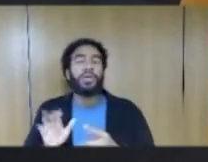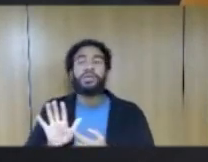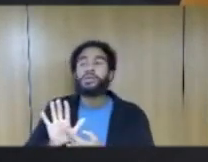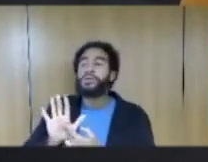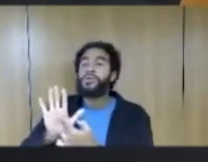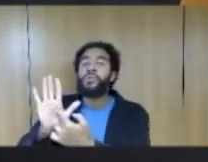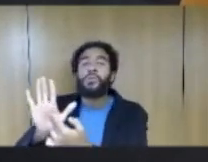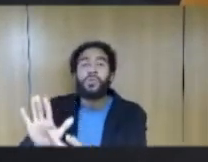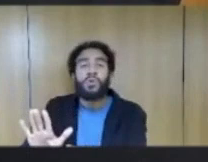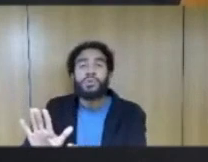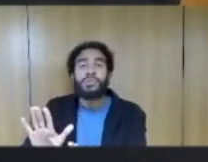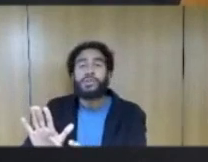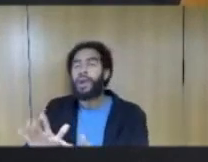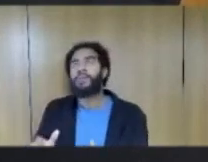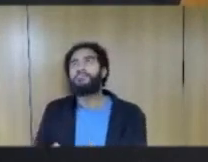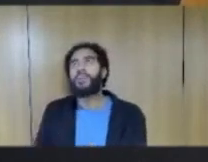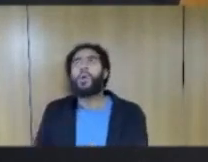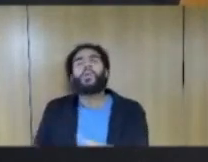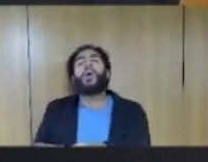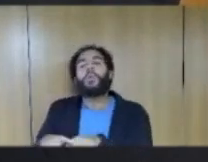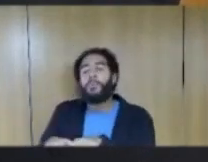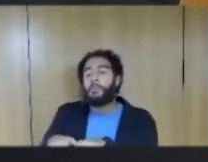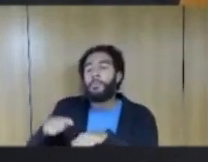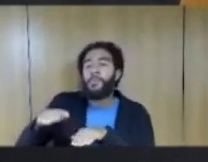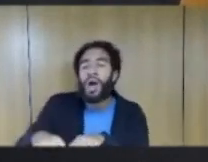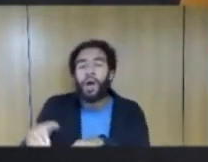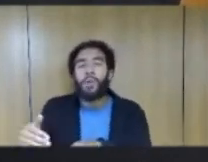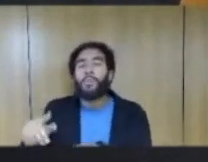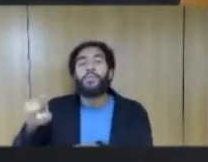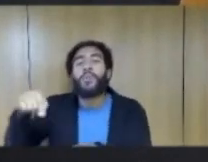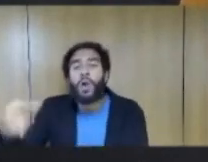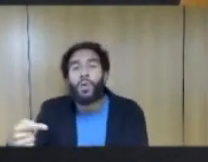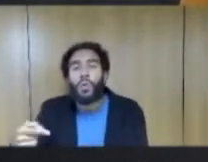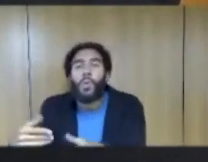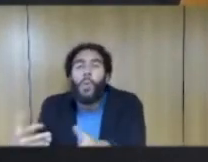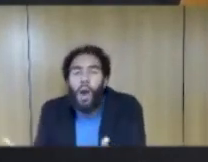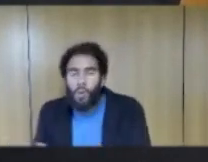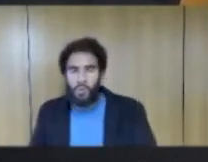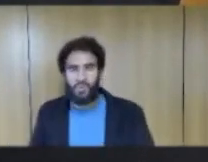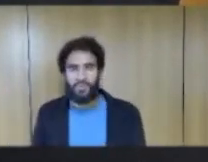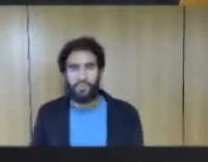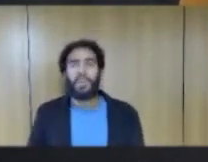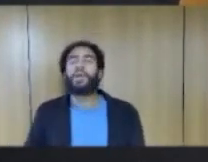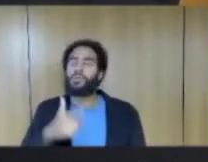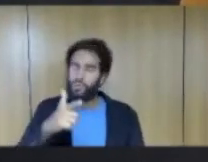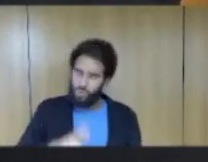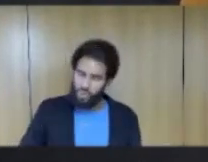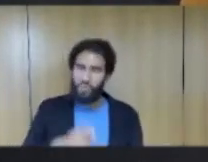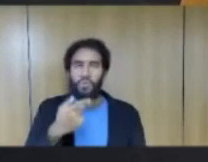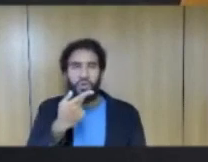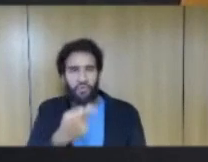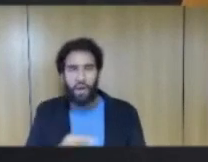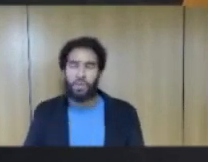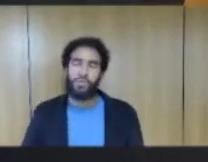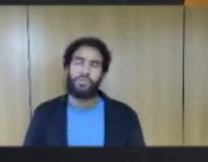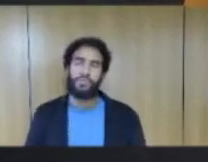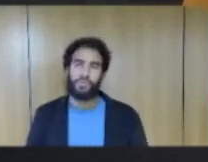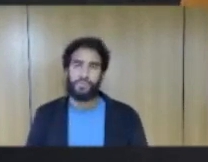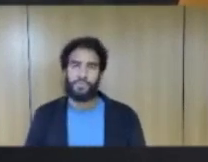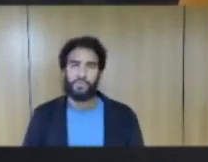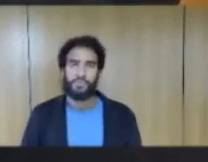do próximo passo da investigação Eu repito evidentemente que não há condições